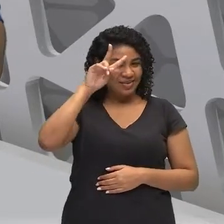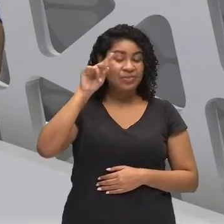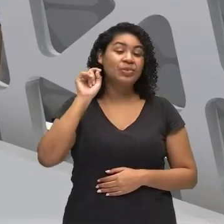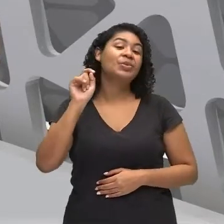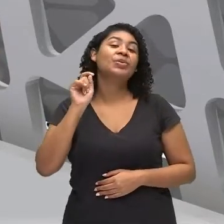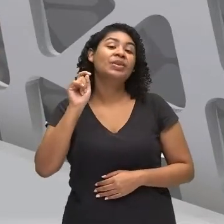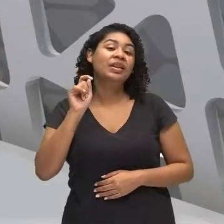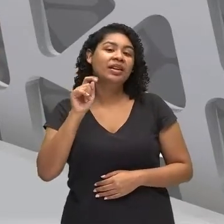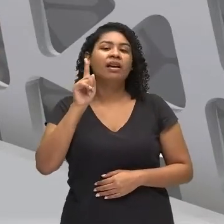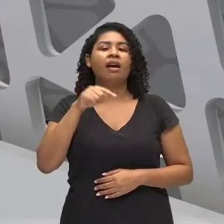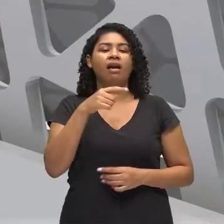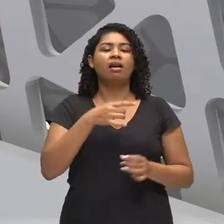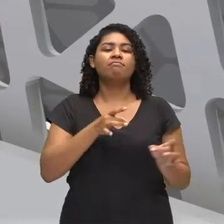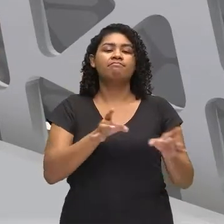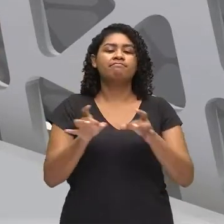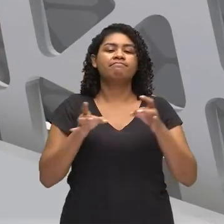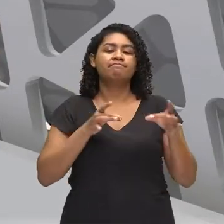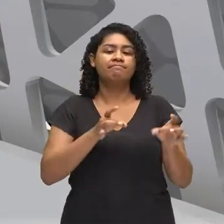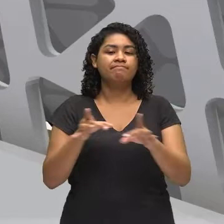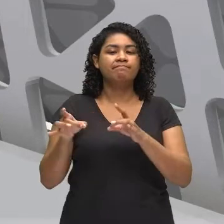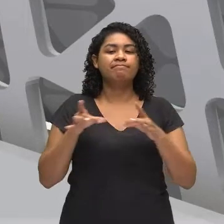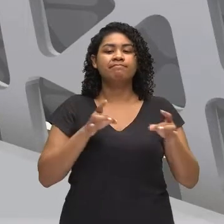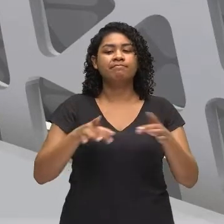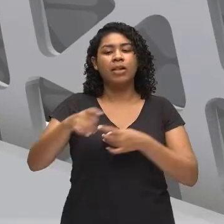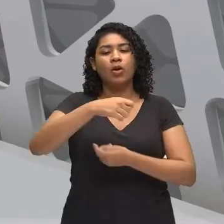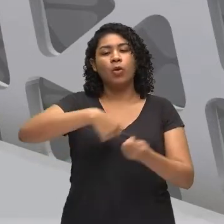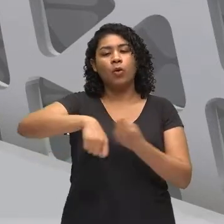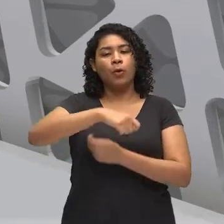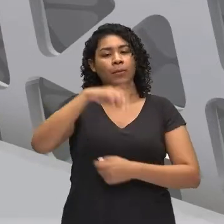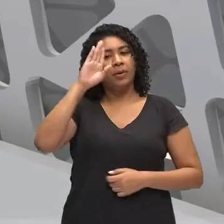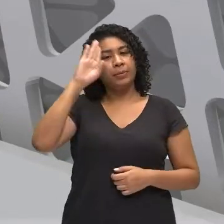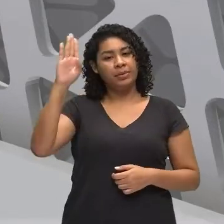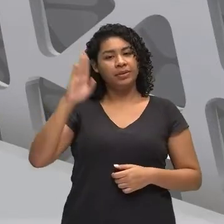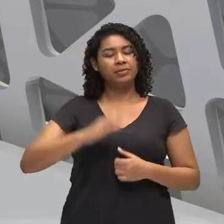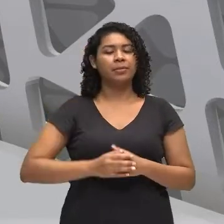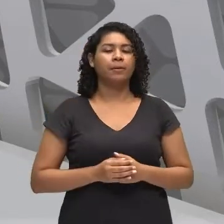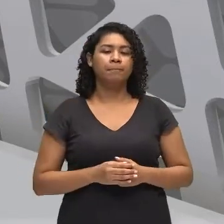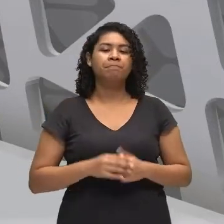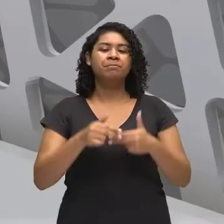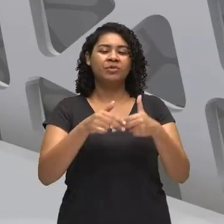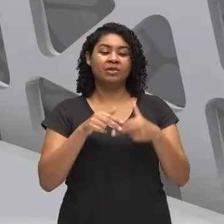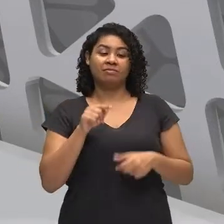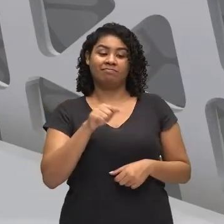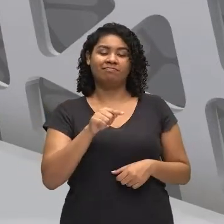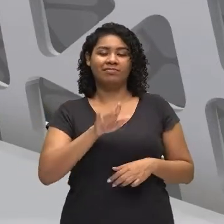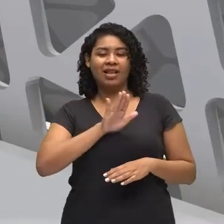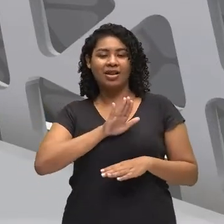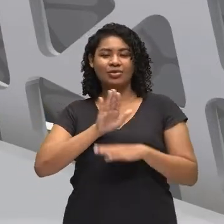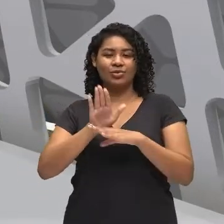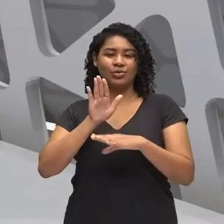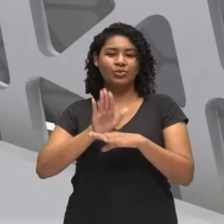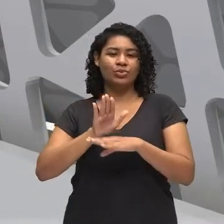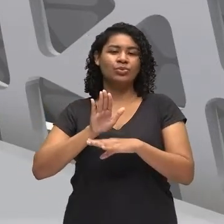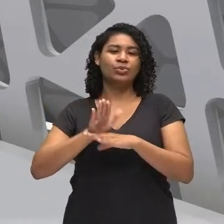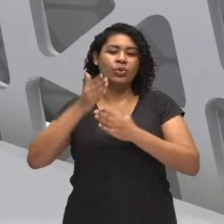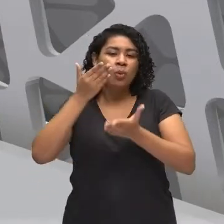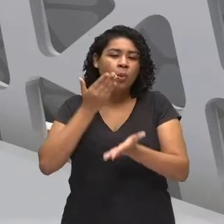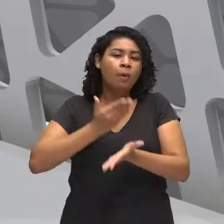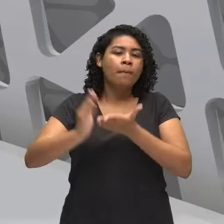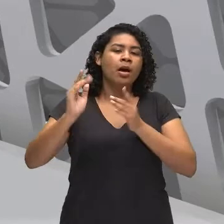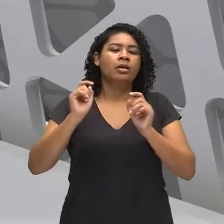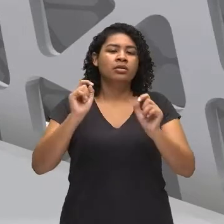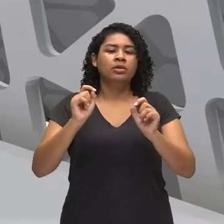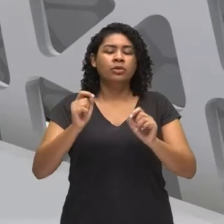sistema mercantilista, tá bom? Que, claro, vai contribuir de um modo muito grande para dar o pontapé inicial no